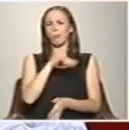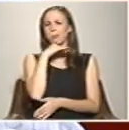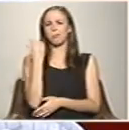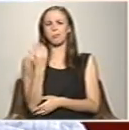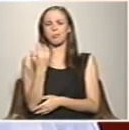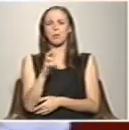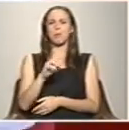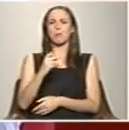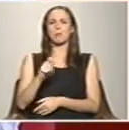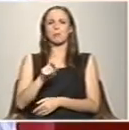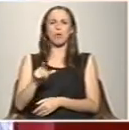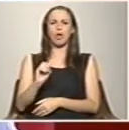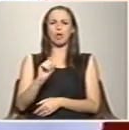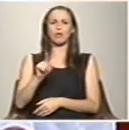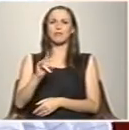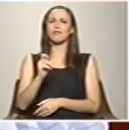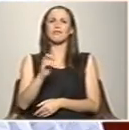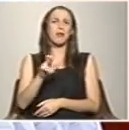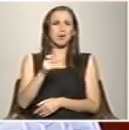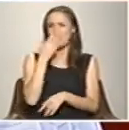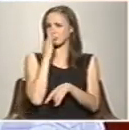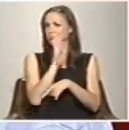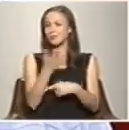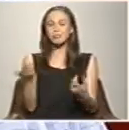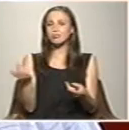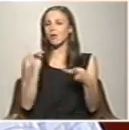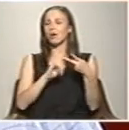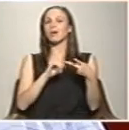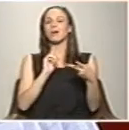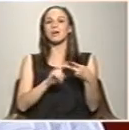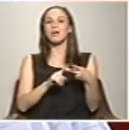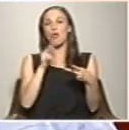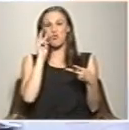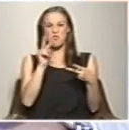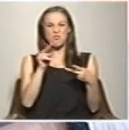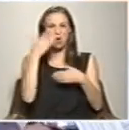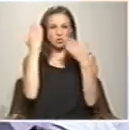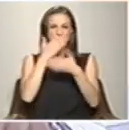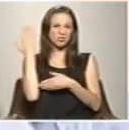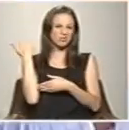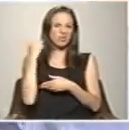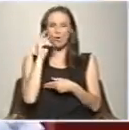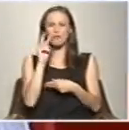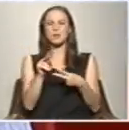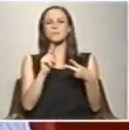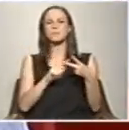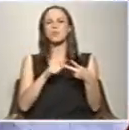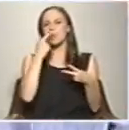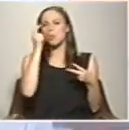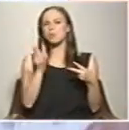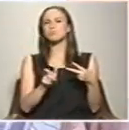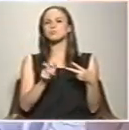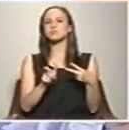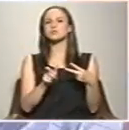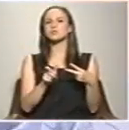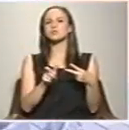de Oliveira, portanto, e temos outros muitos. E destes dias eu vi, achei curioso, uma pessoa que eu até desconhecia,